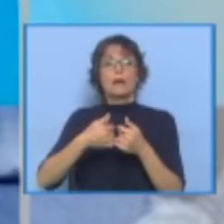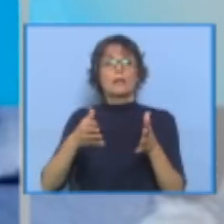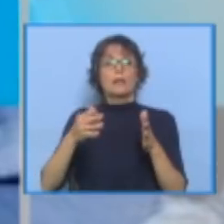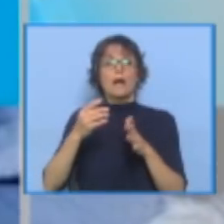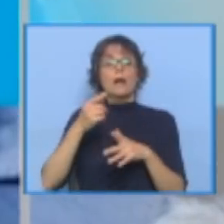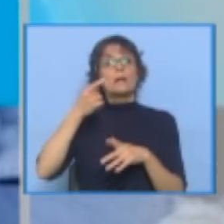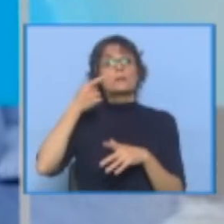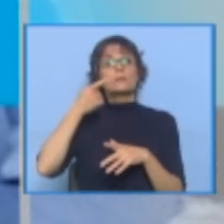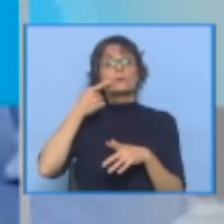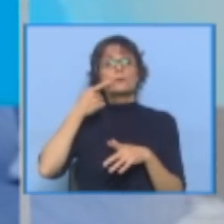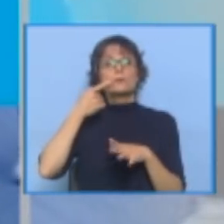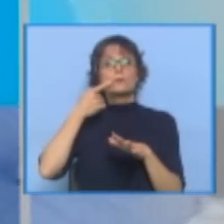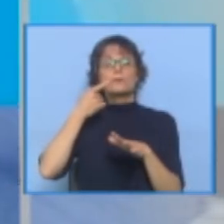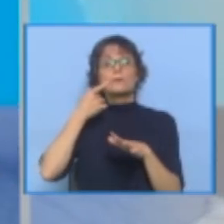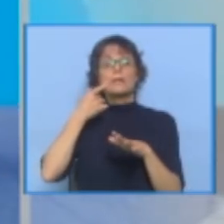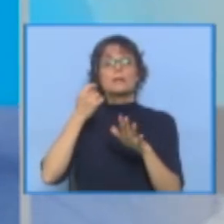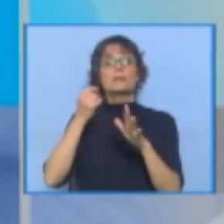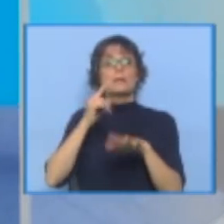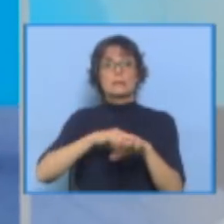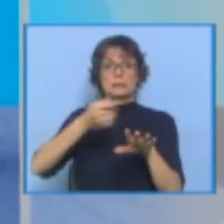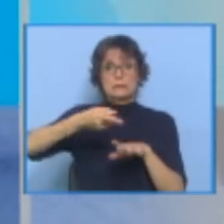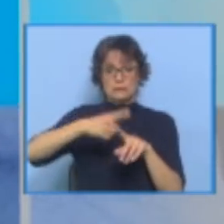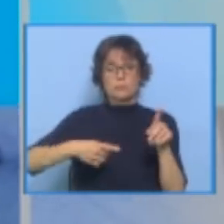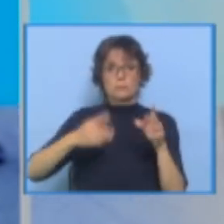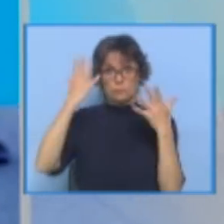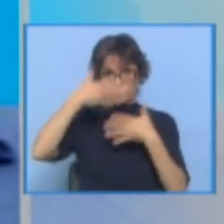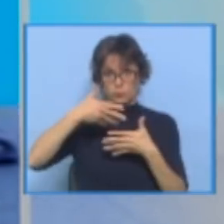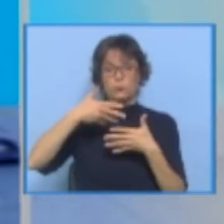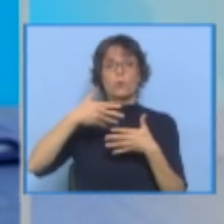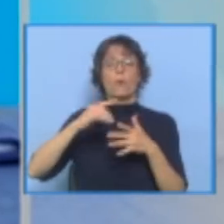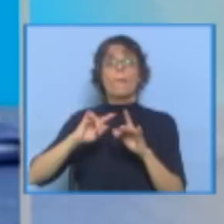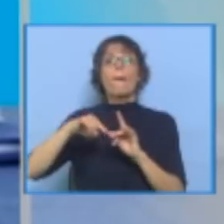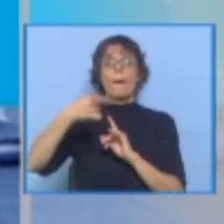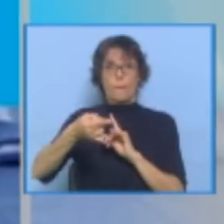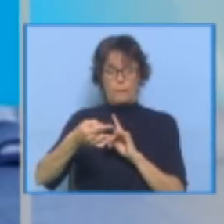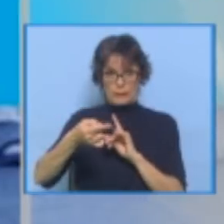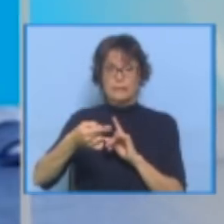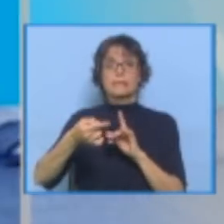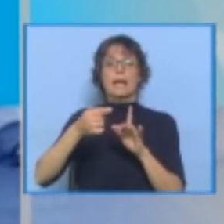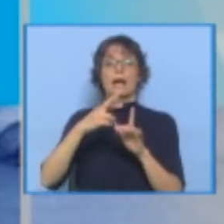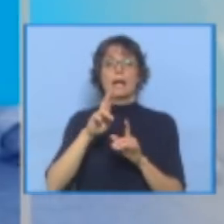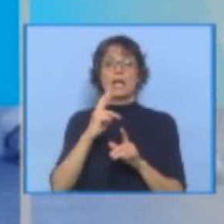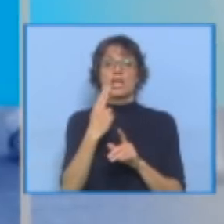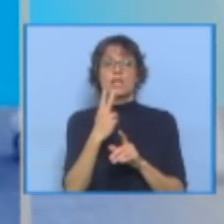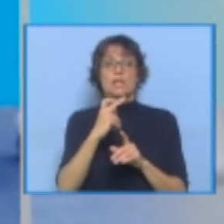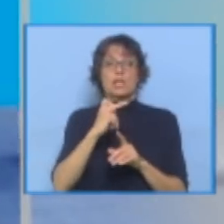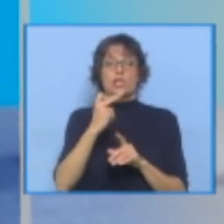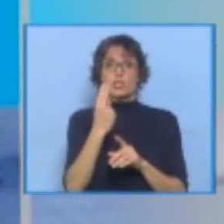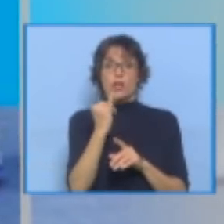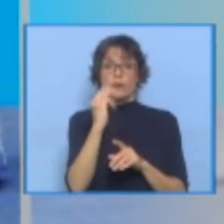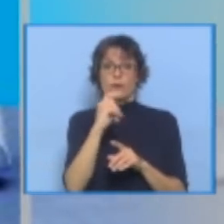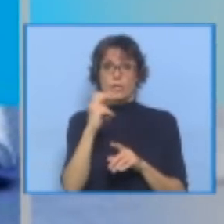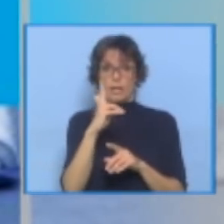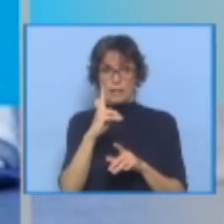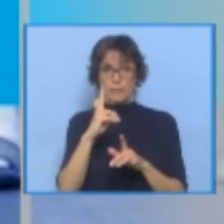noite, sendo que da manhã a 8 dias, amanhã é o Dr. Lobo Xavier, da manhã a 8 dias, peço desculpa,